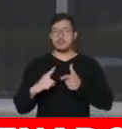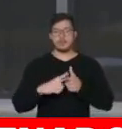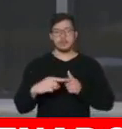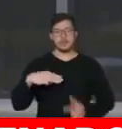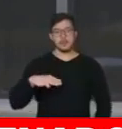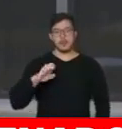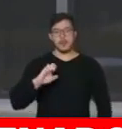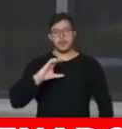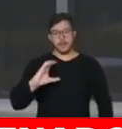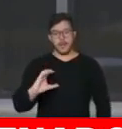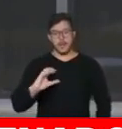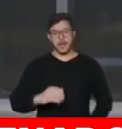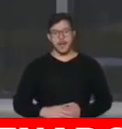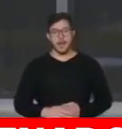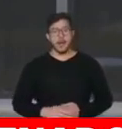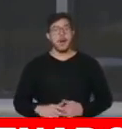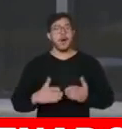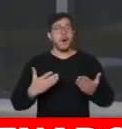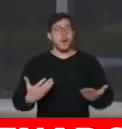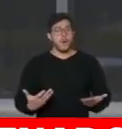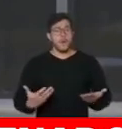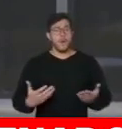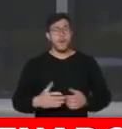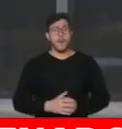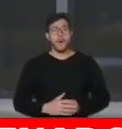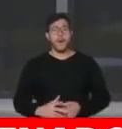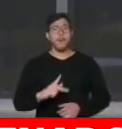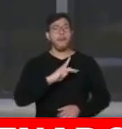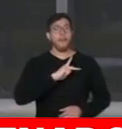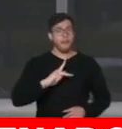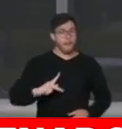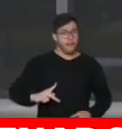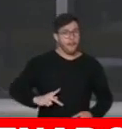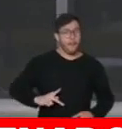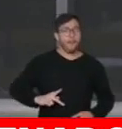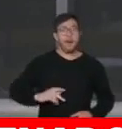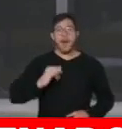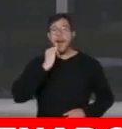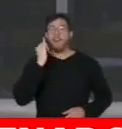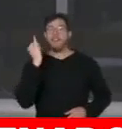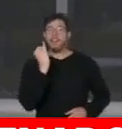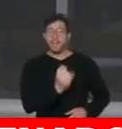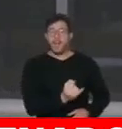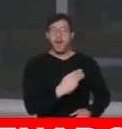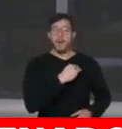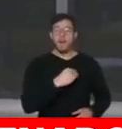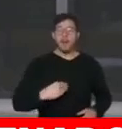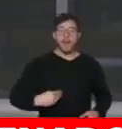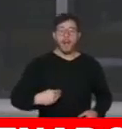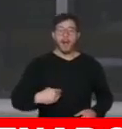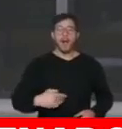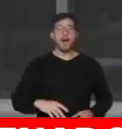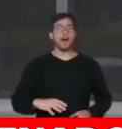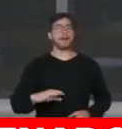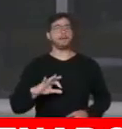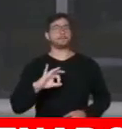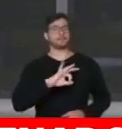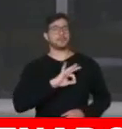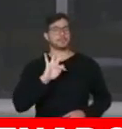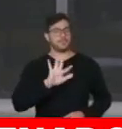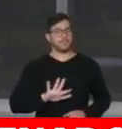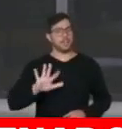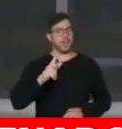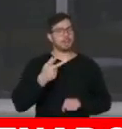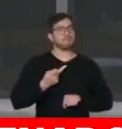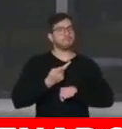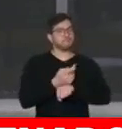30 segundos, o presidente foi avisar ao ex-ministro que a Polícia Federal estava ao encalce dele, que